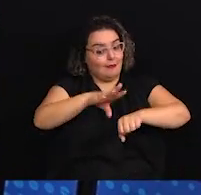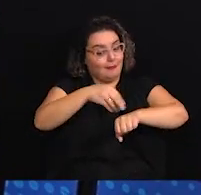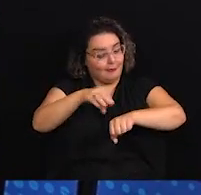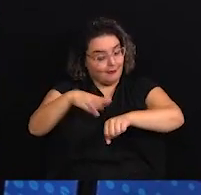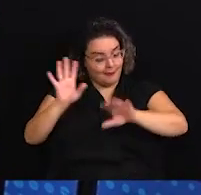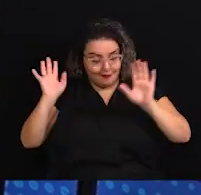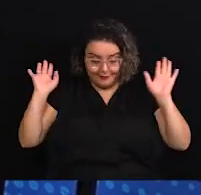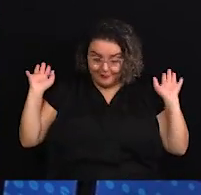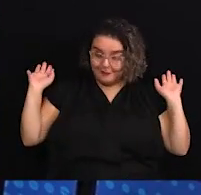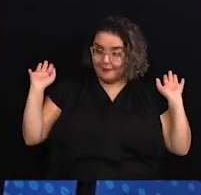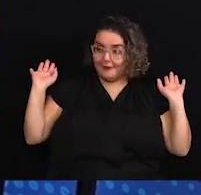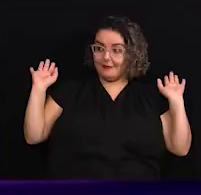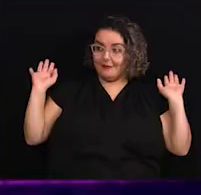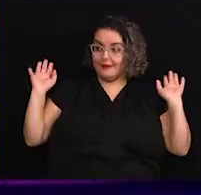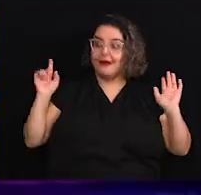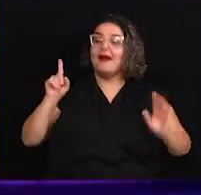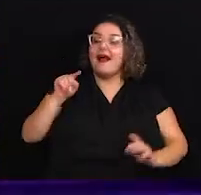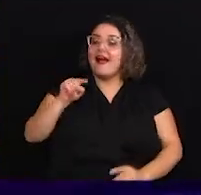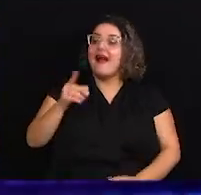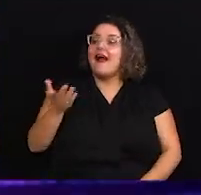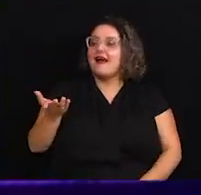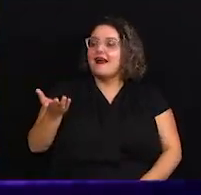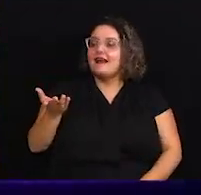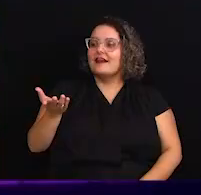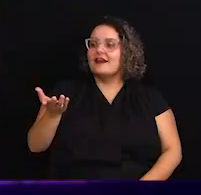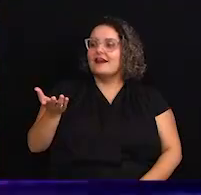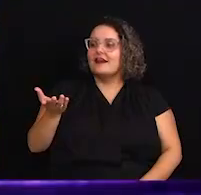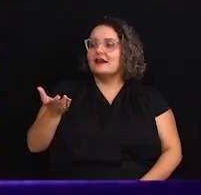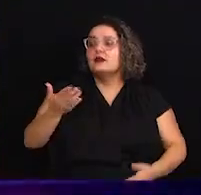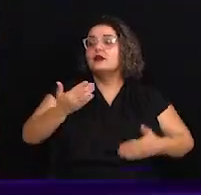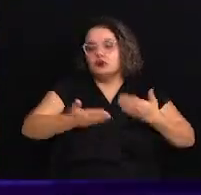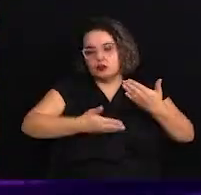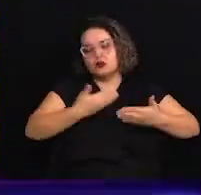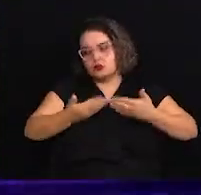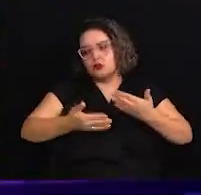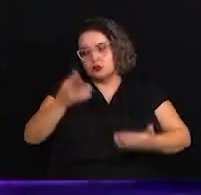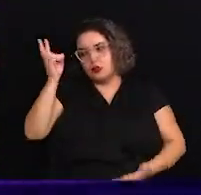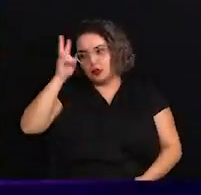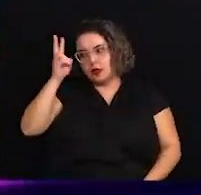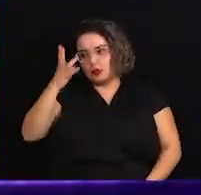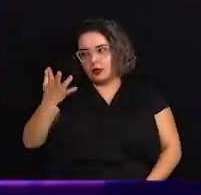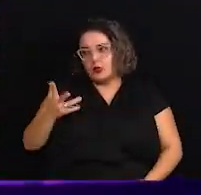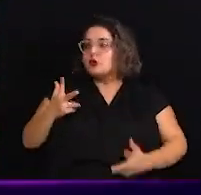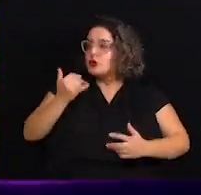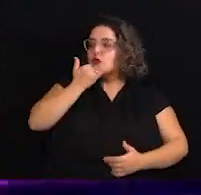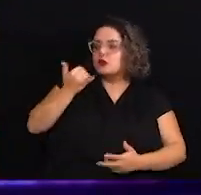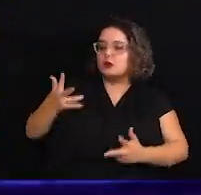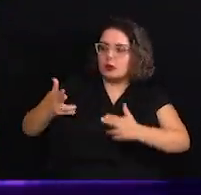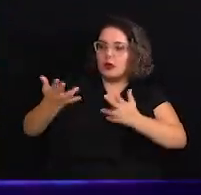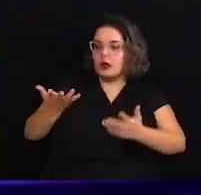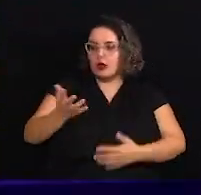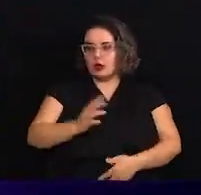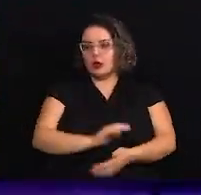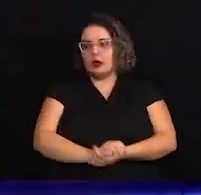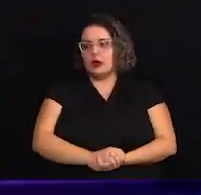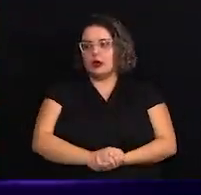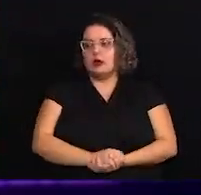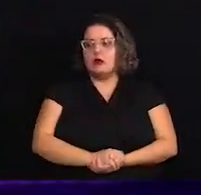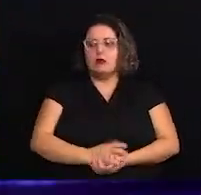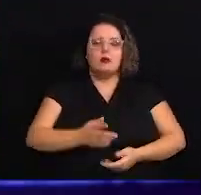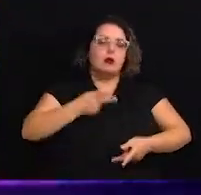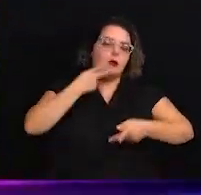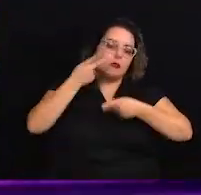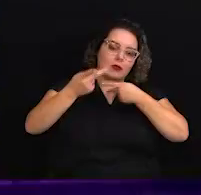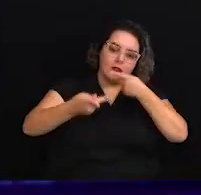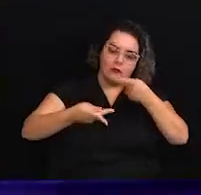né? Isso. Todo o desenrolar da história, desculpa te interromper, é em cima disso. Aí vai contando a história